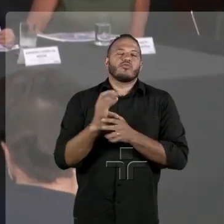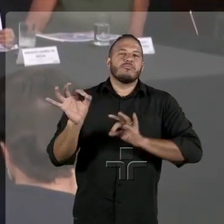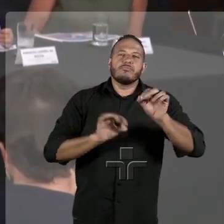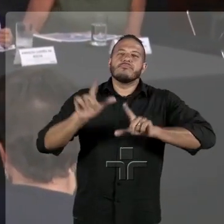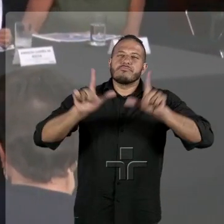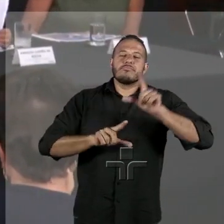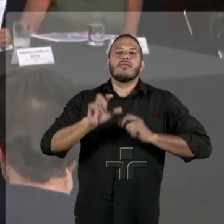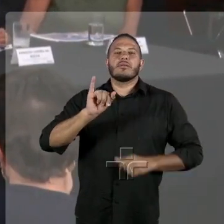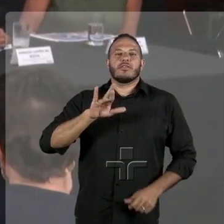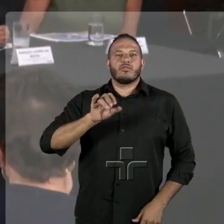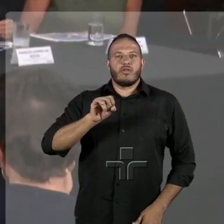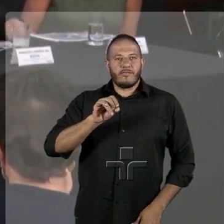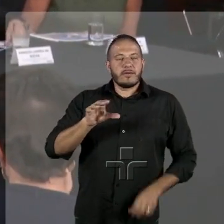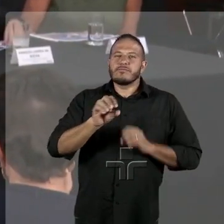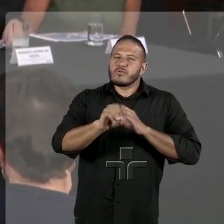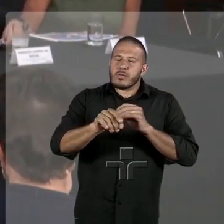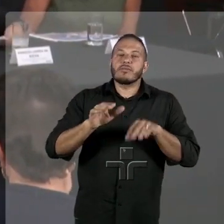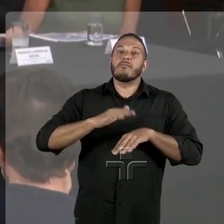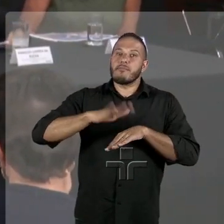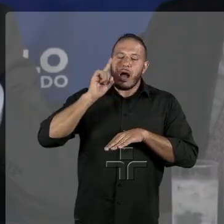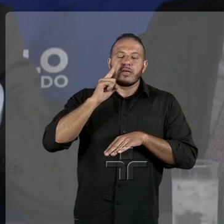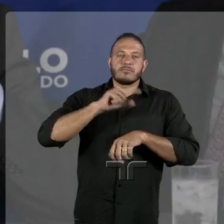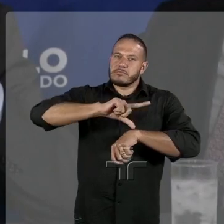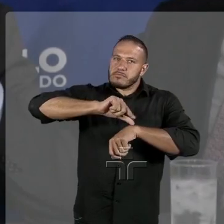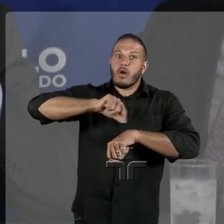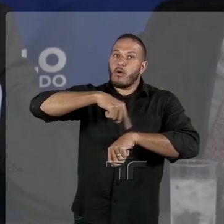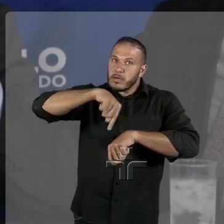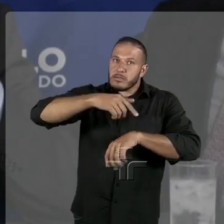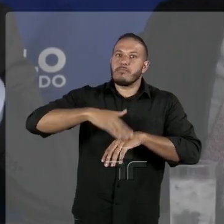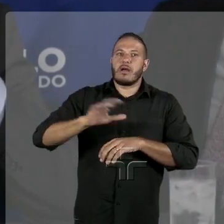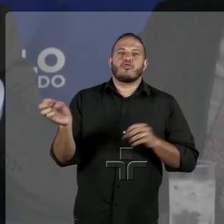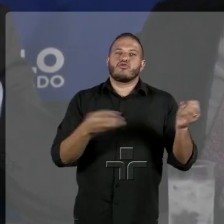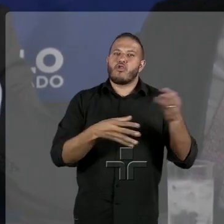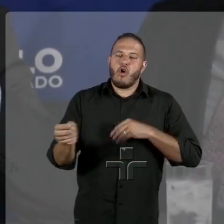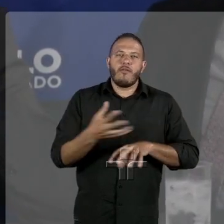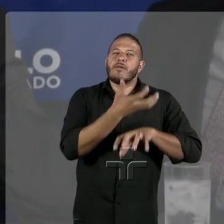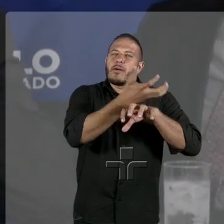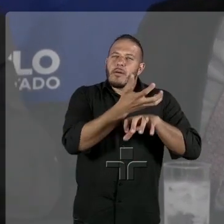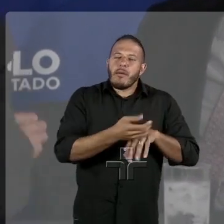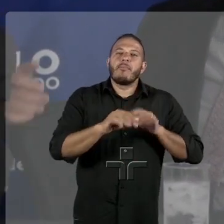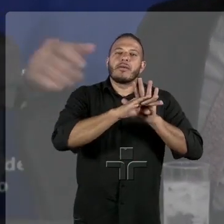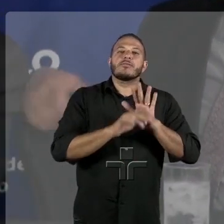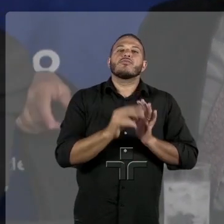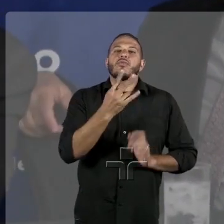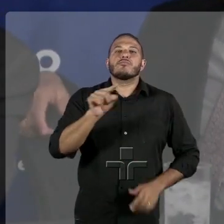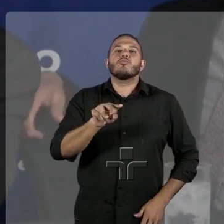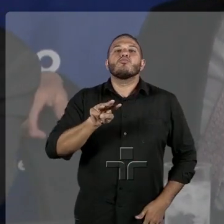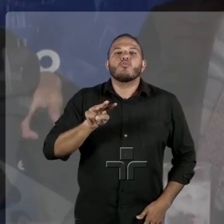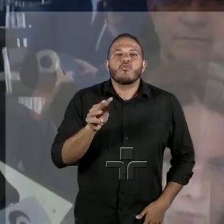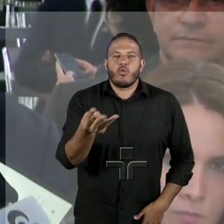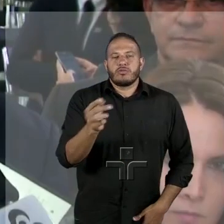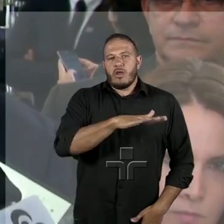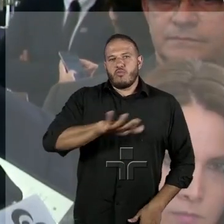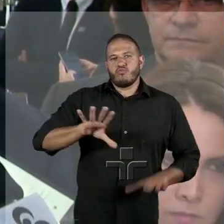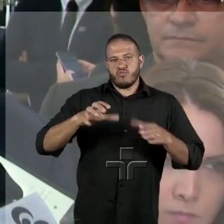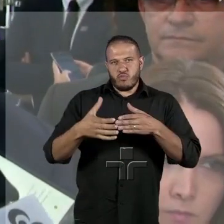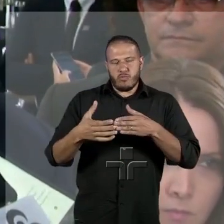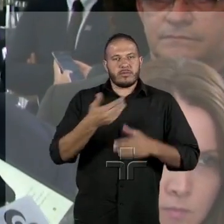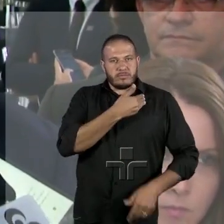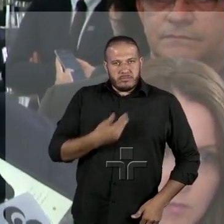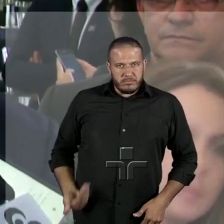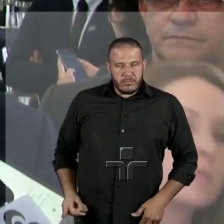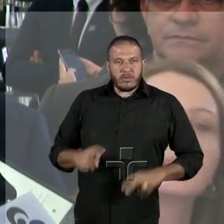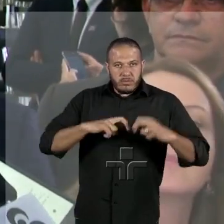Inova Educação, que prevê maior carga horária e novas disciplinas para 2 milhões de alunos da rede estadual. O Roda